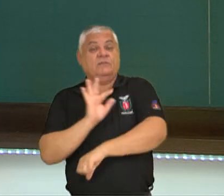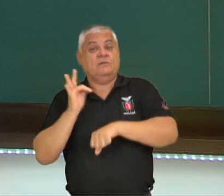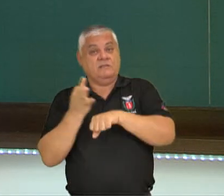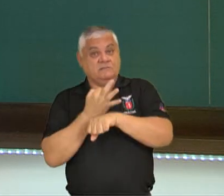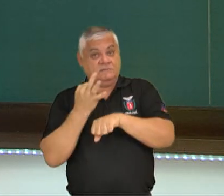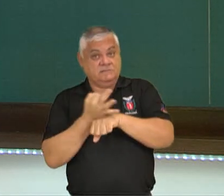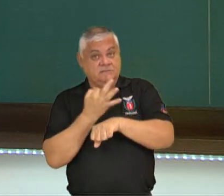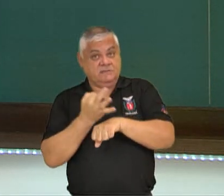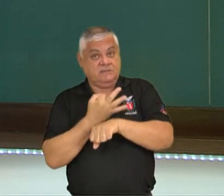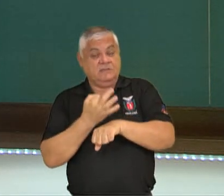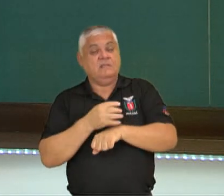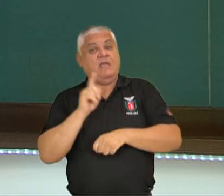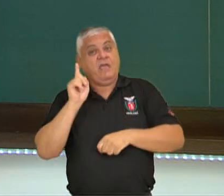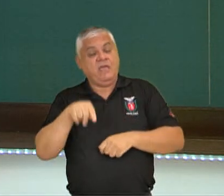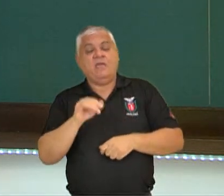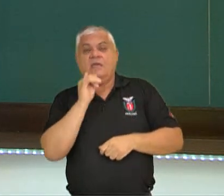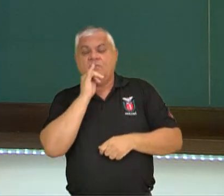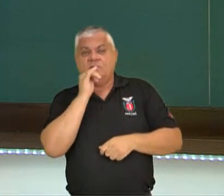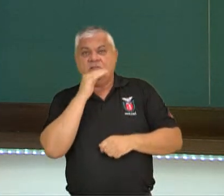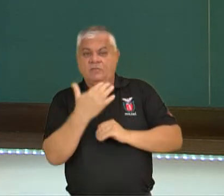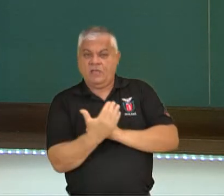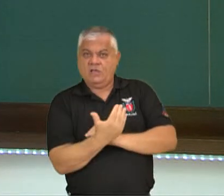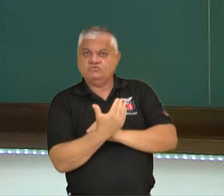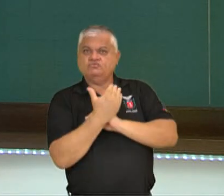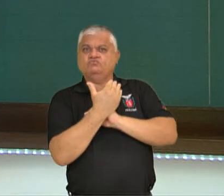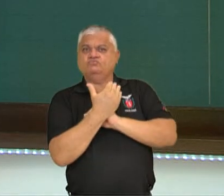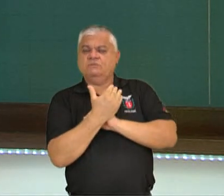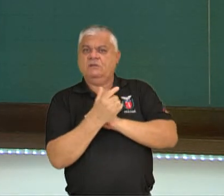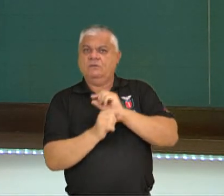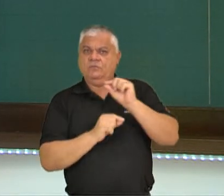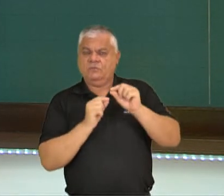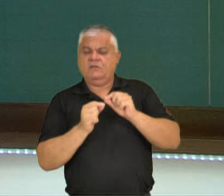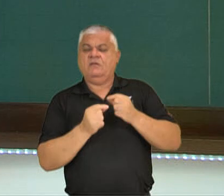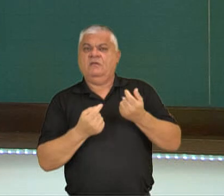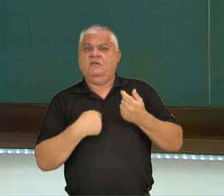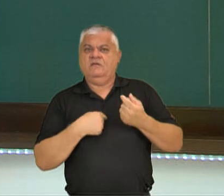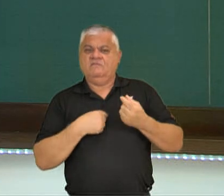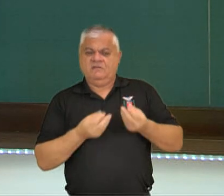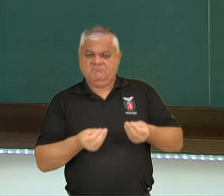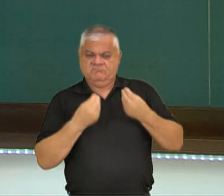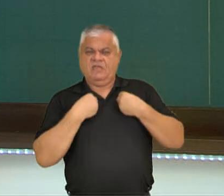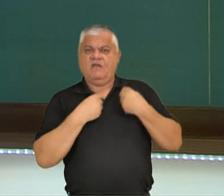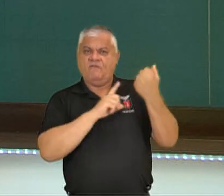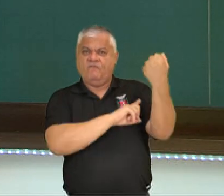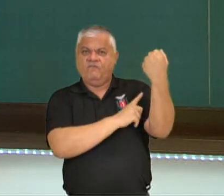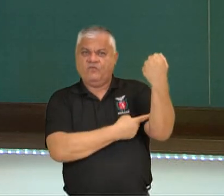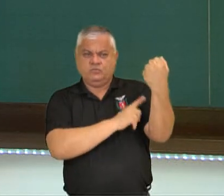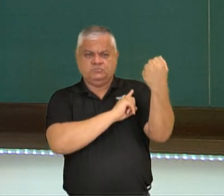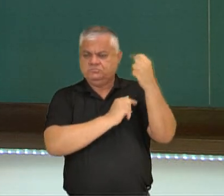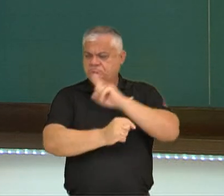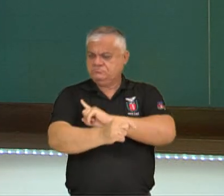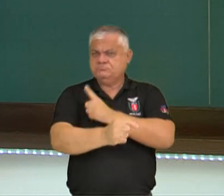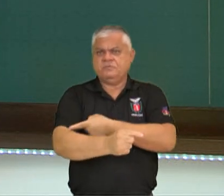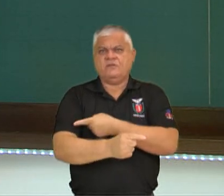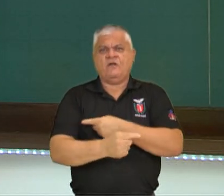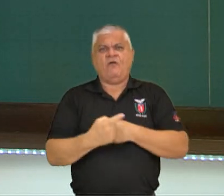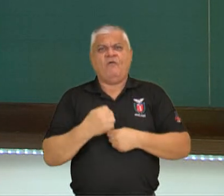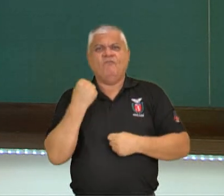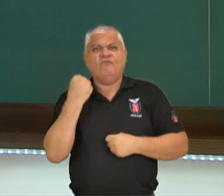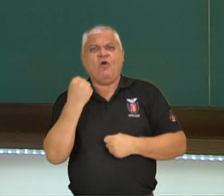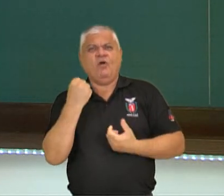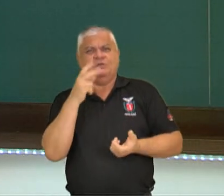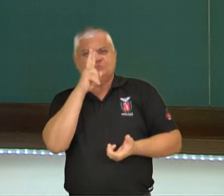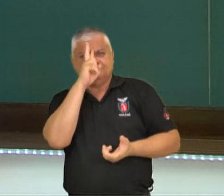resistência, ele vai reforçar, ele vai fortificar os teus músculos. Fortificando os